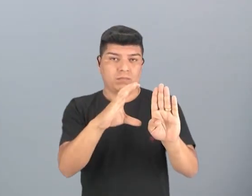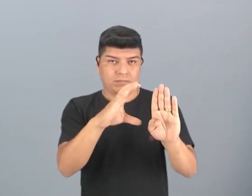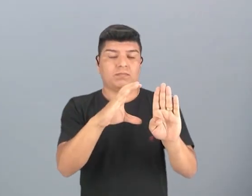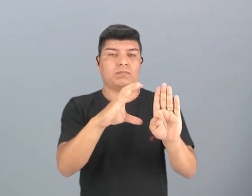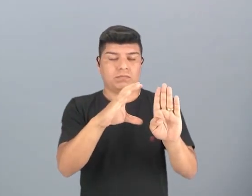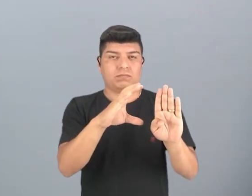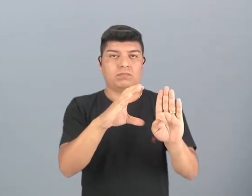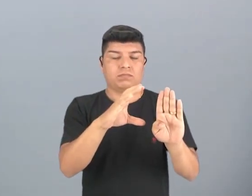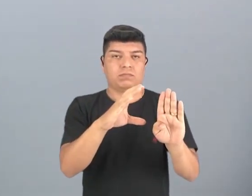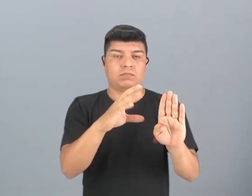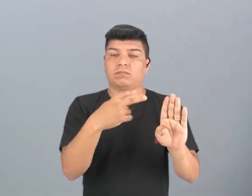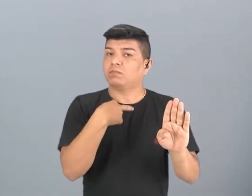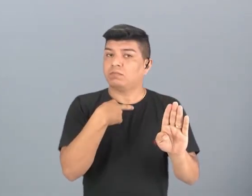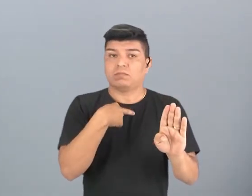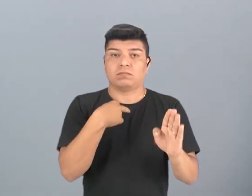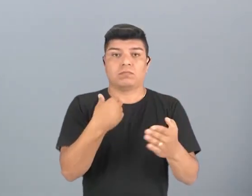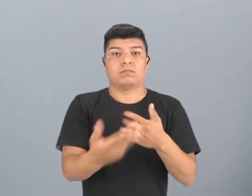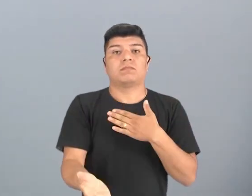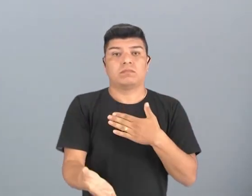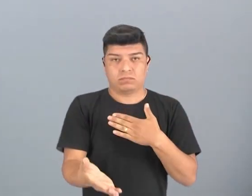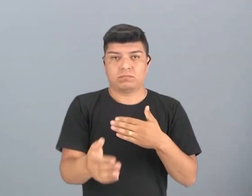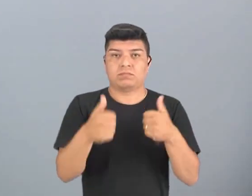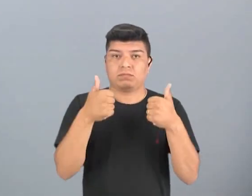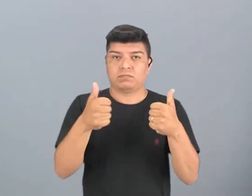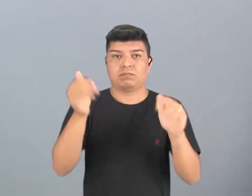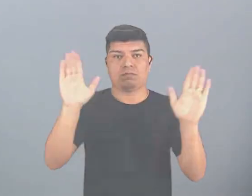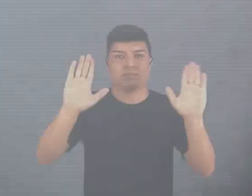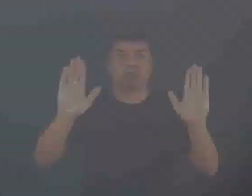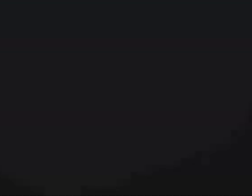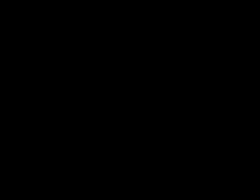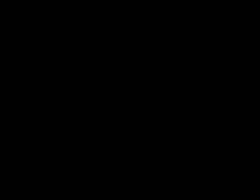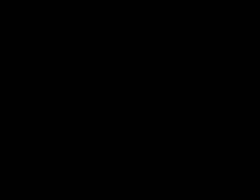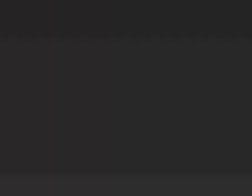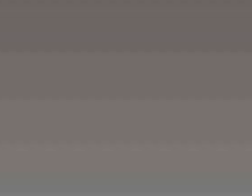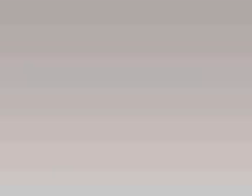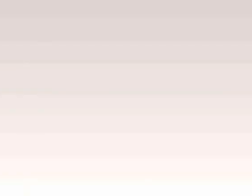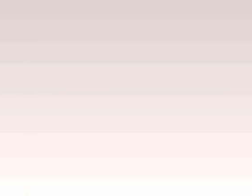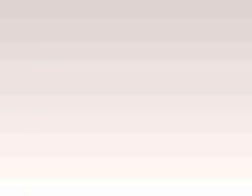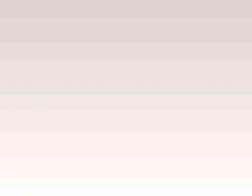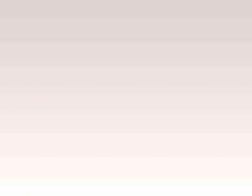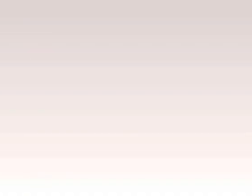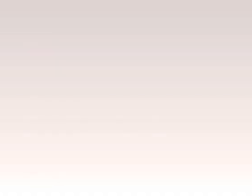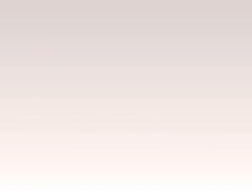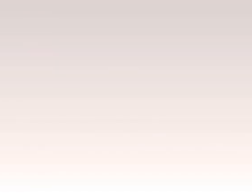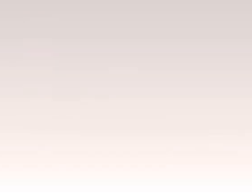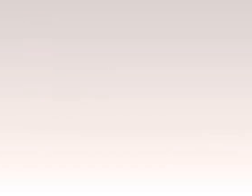Eduque e não deixe de ficar por aqui com a gente. Até mais!